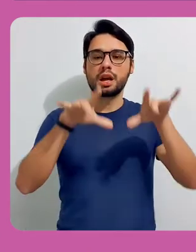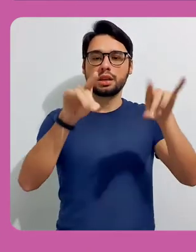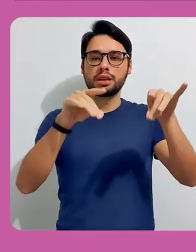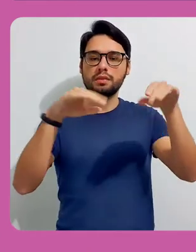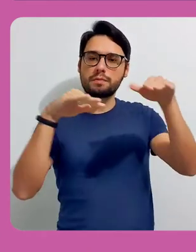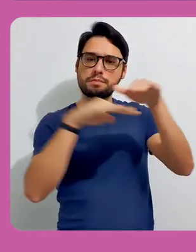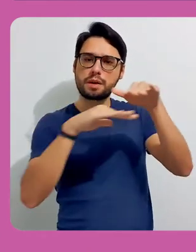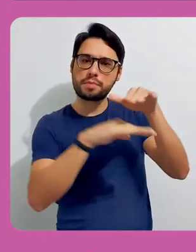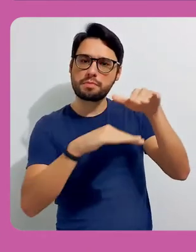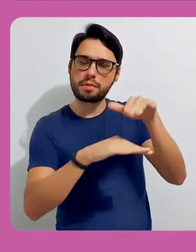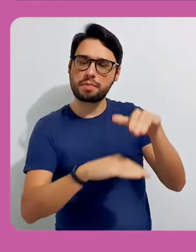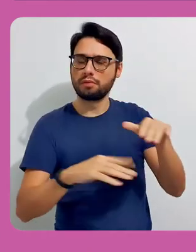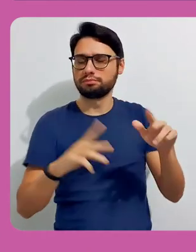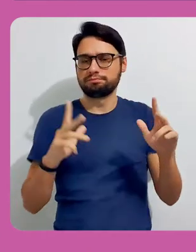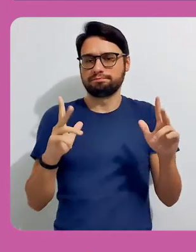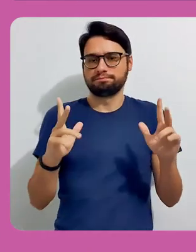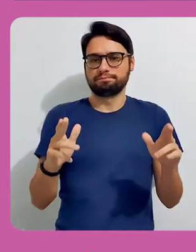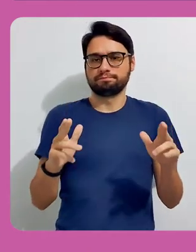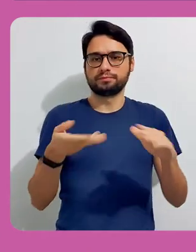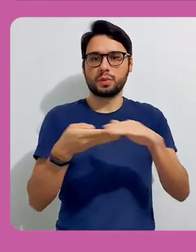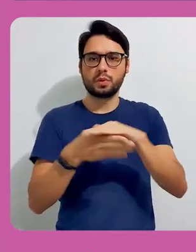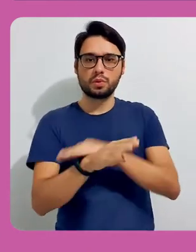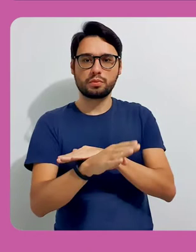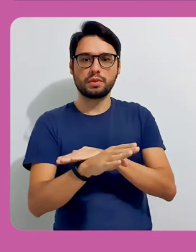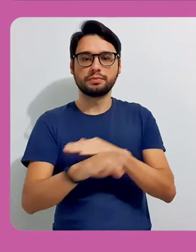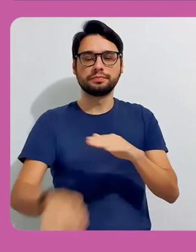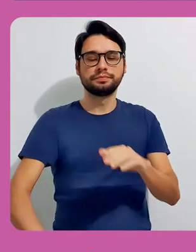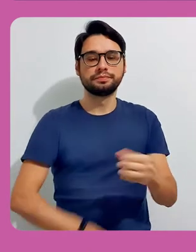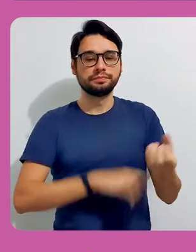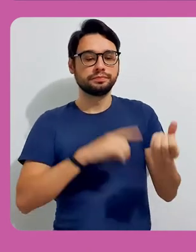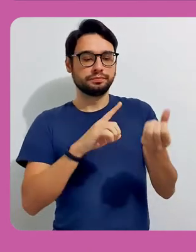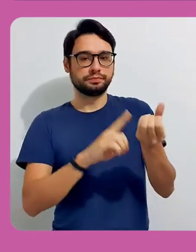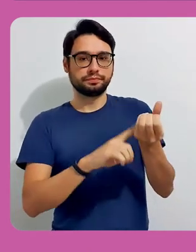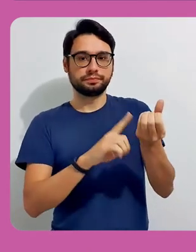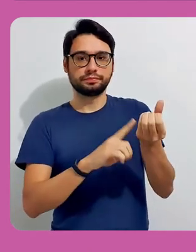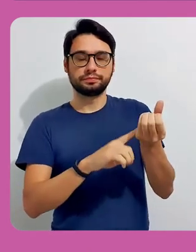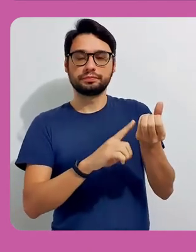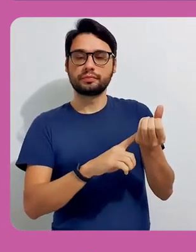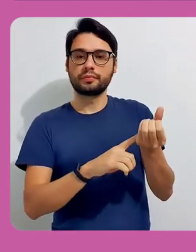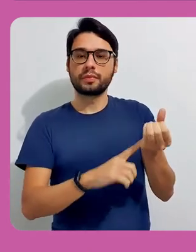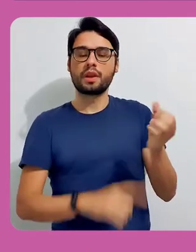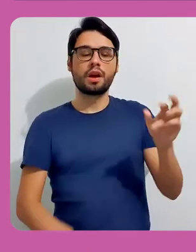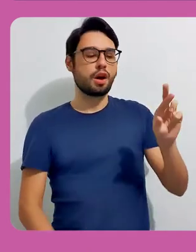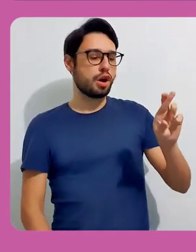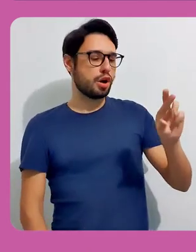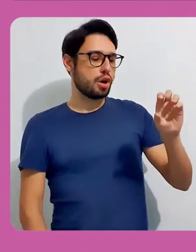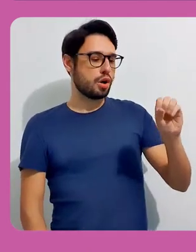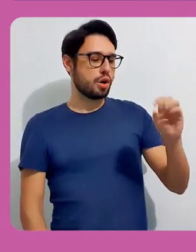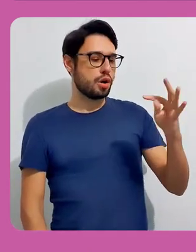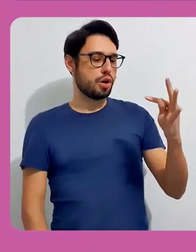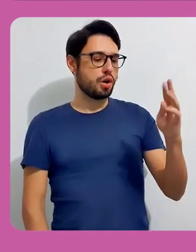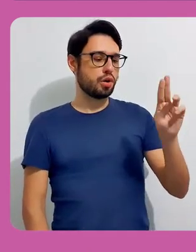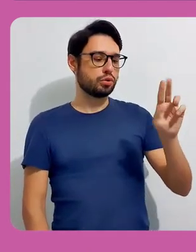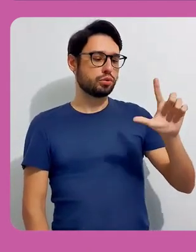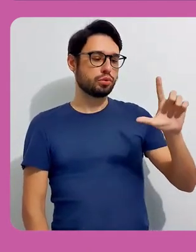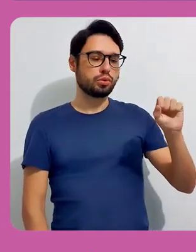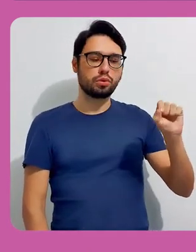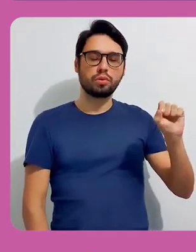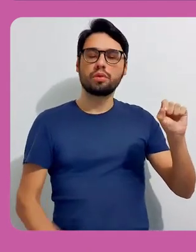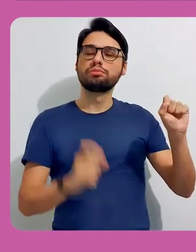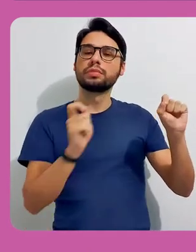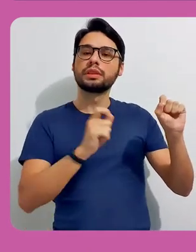com arquivos dentro dos recursos temos o recurso rótulo